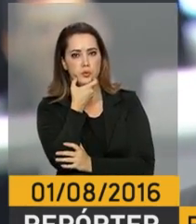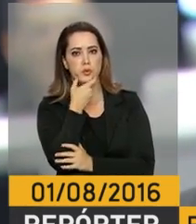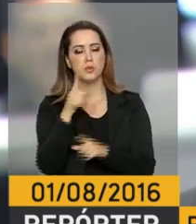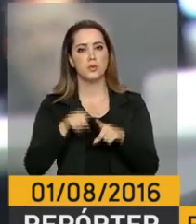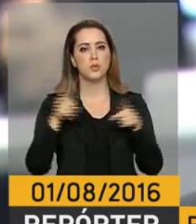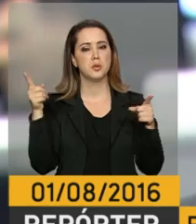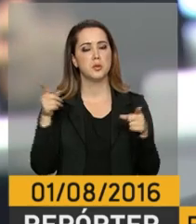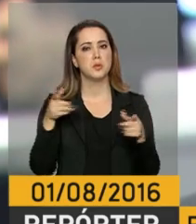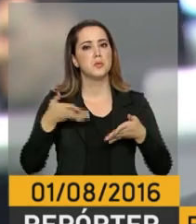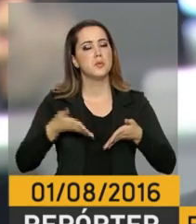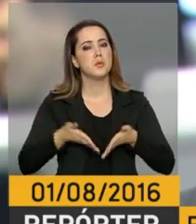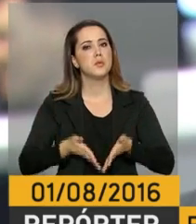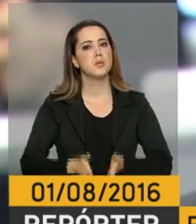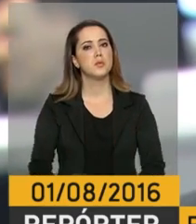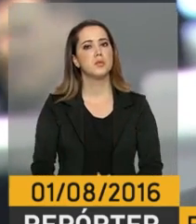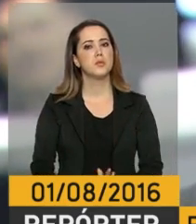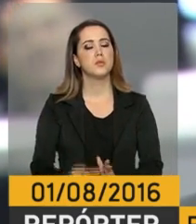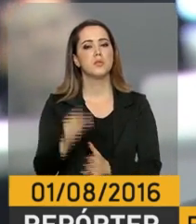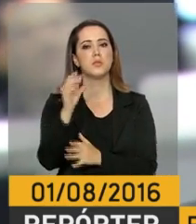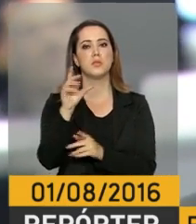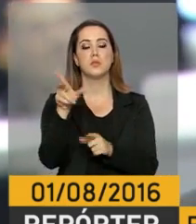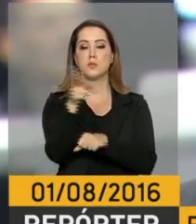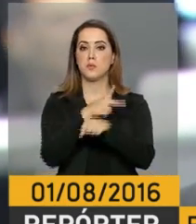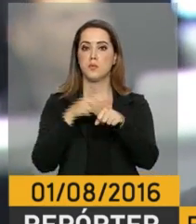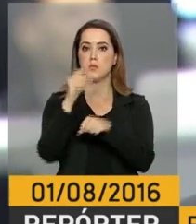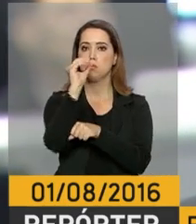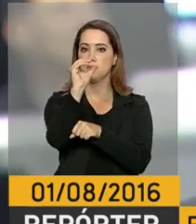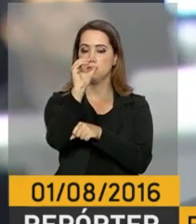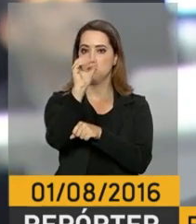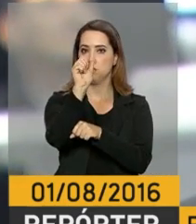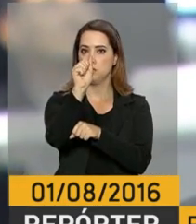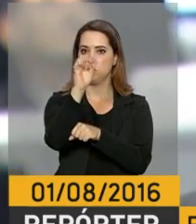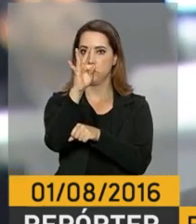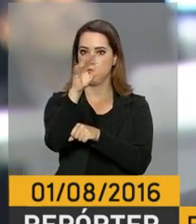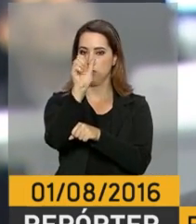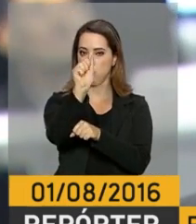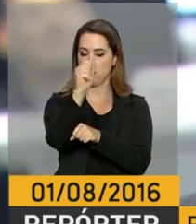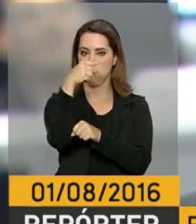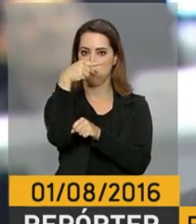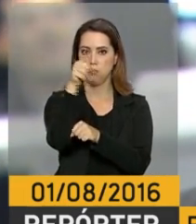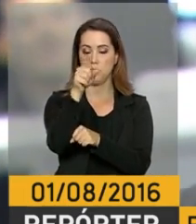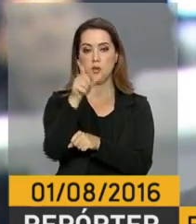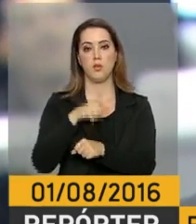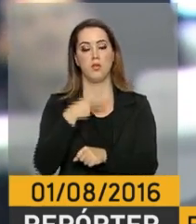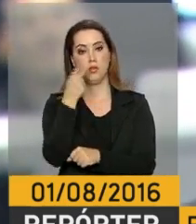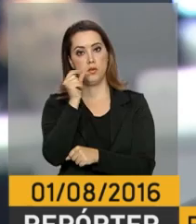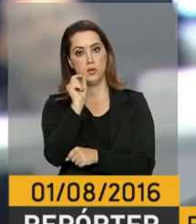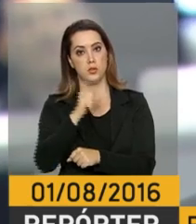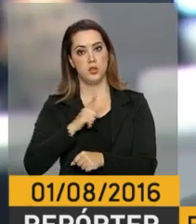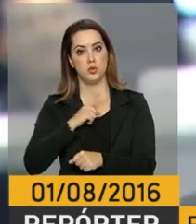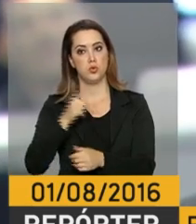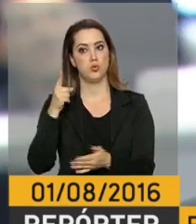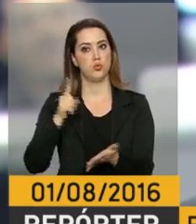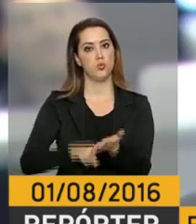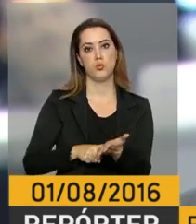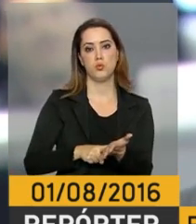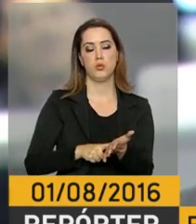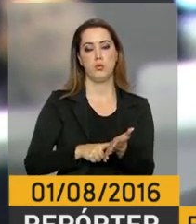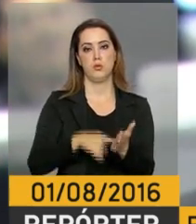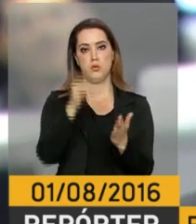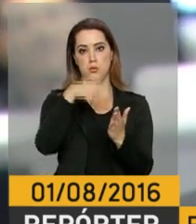nacionalidade, salvo engano, do Catar, quando ele colocou o dedo, deu que havia um mandado de prisão